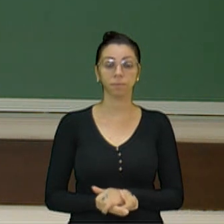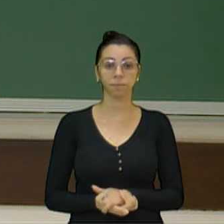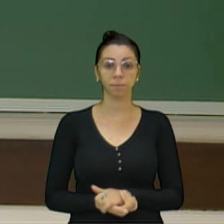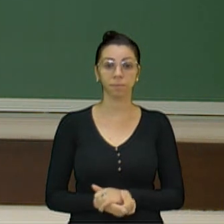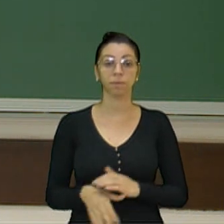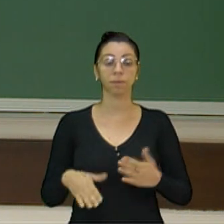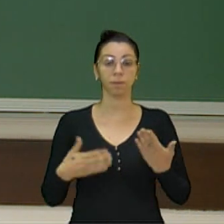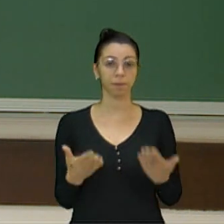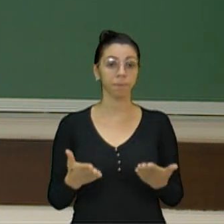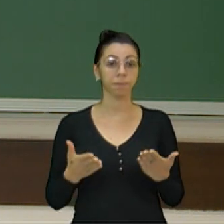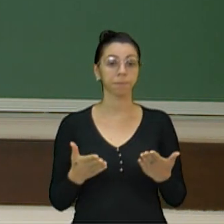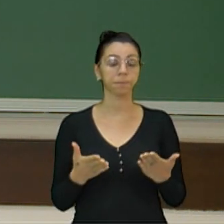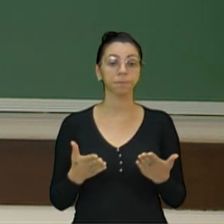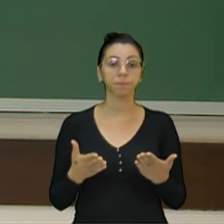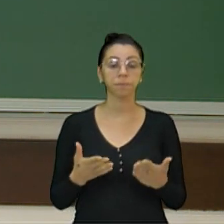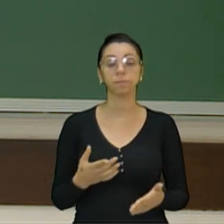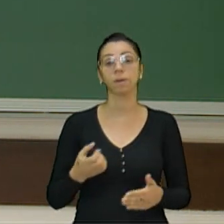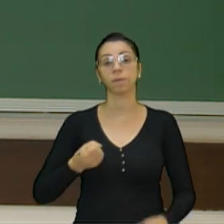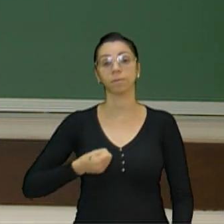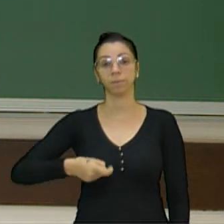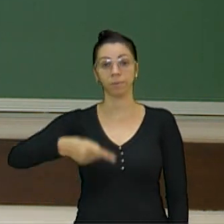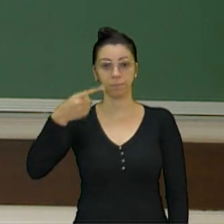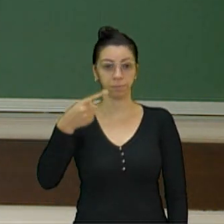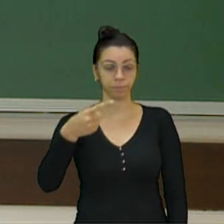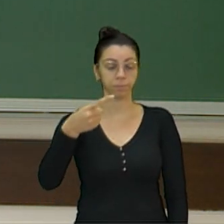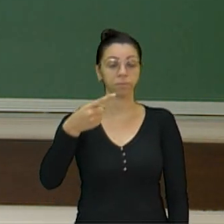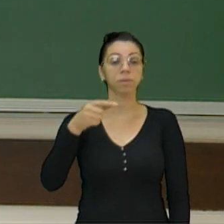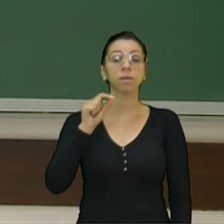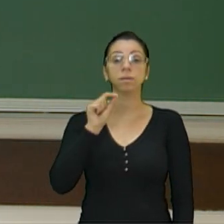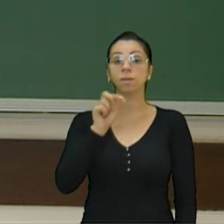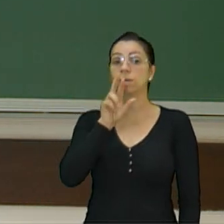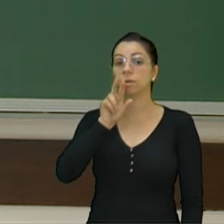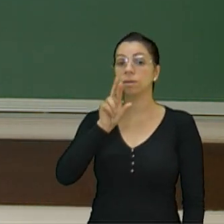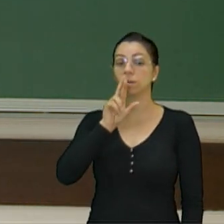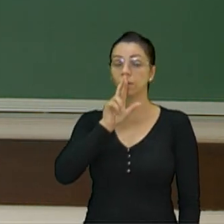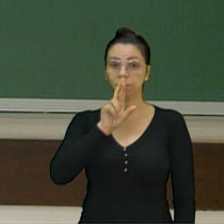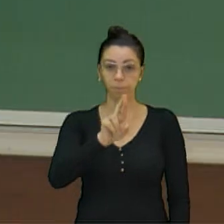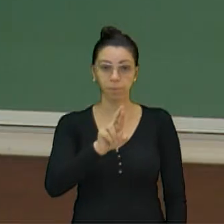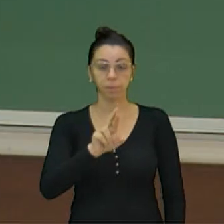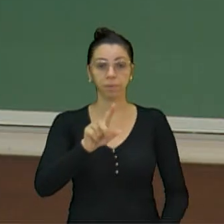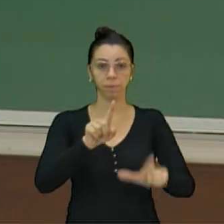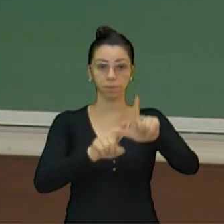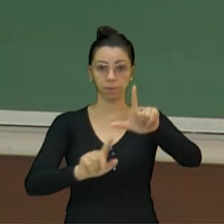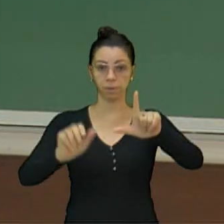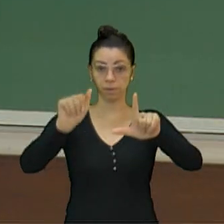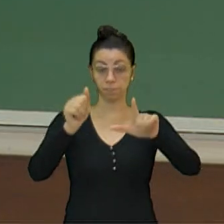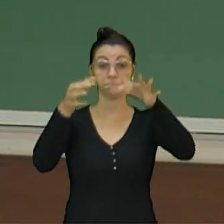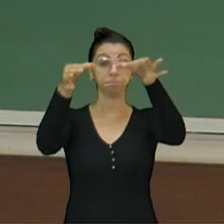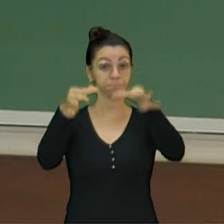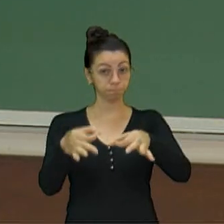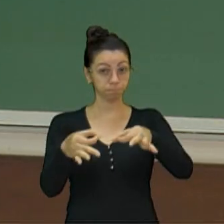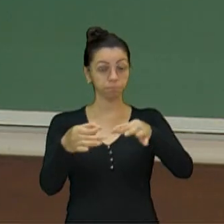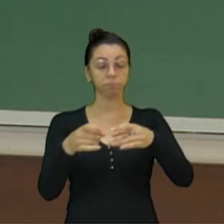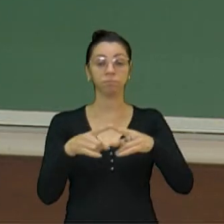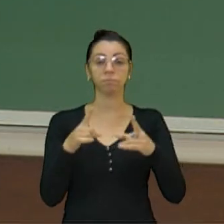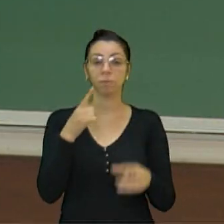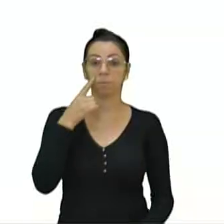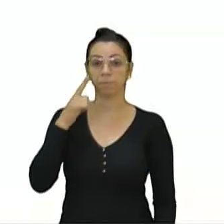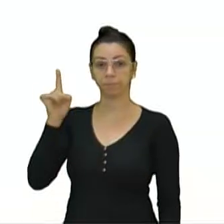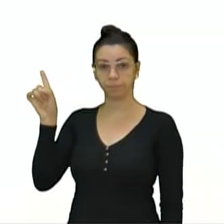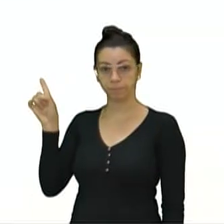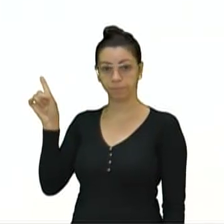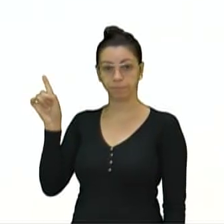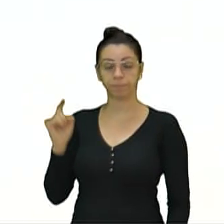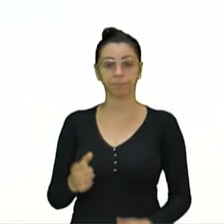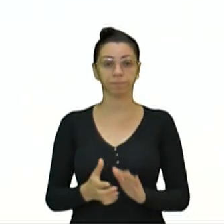Bom, pessoal, para número 1, se você marcou a alternativa A, então você acertou. Você acertou. The benefits